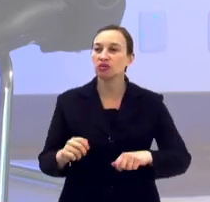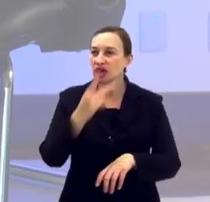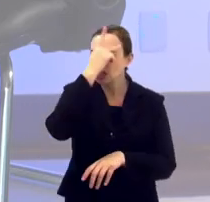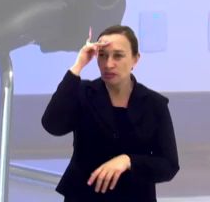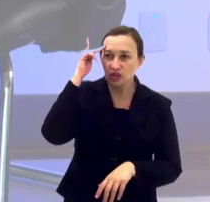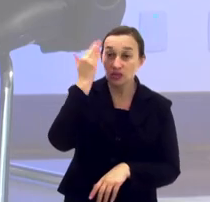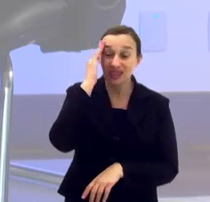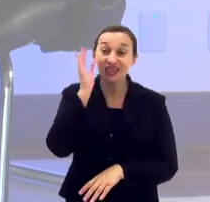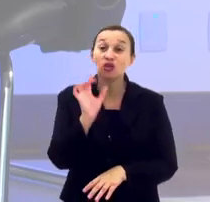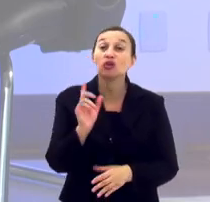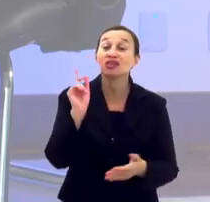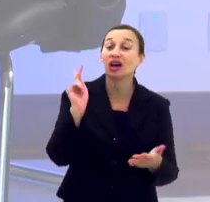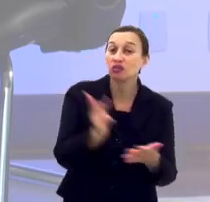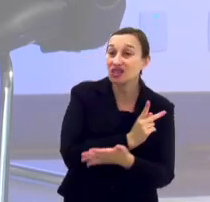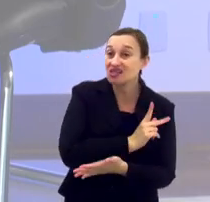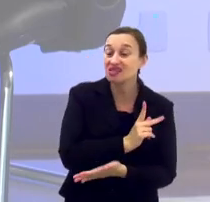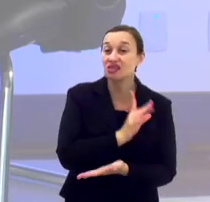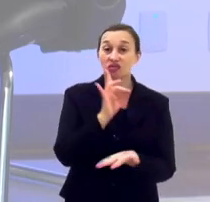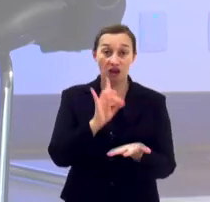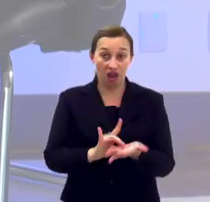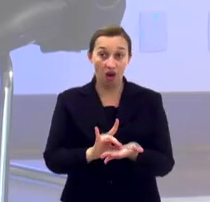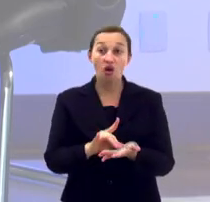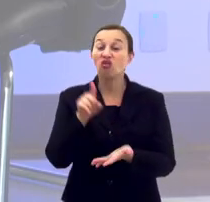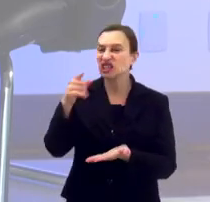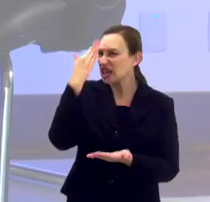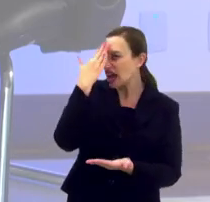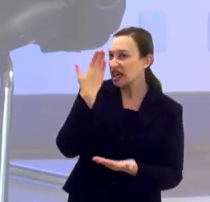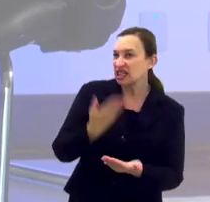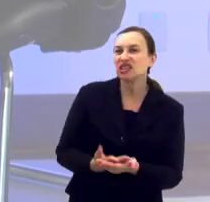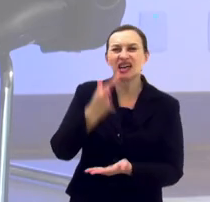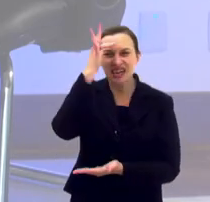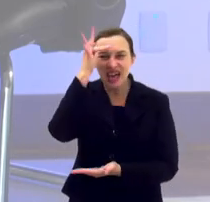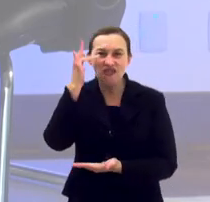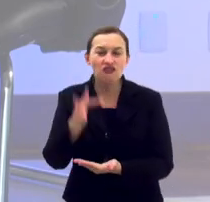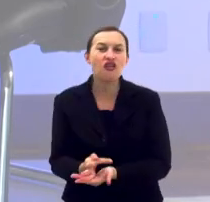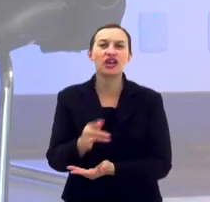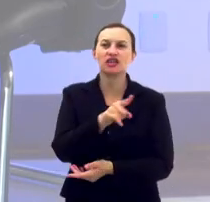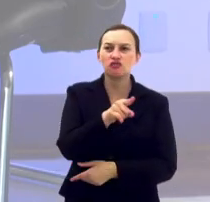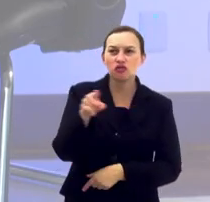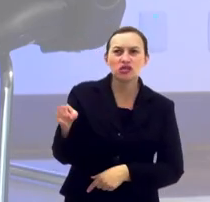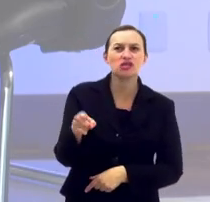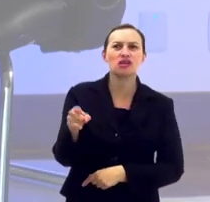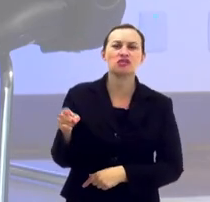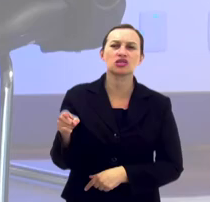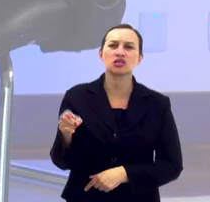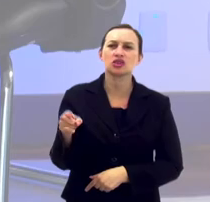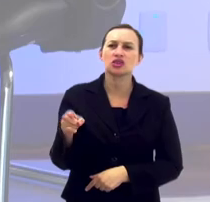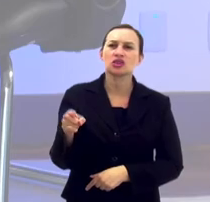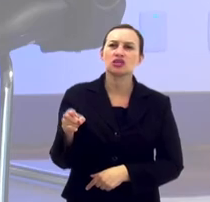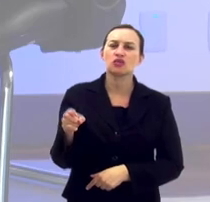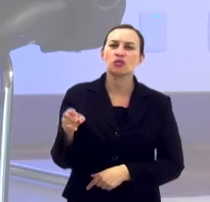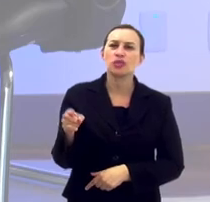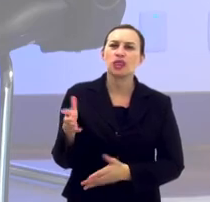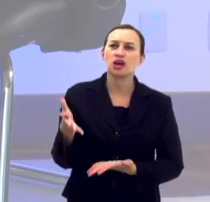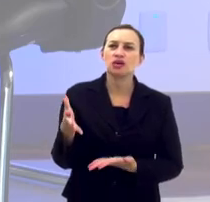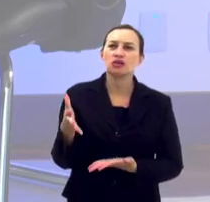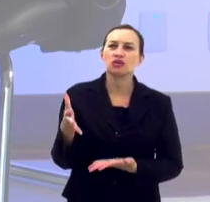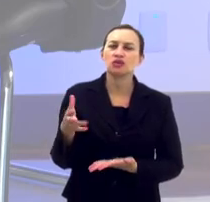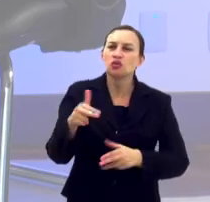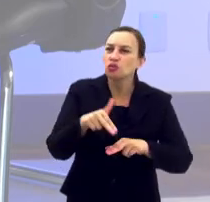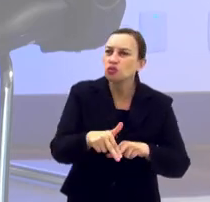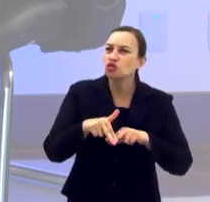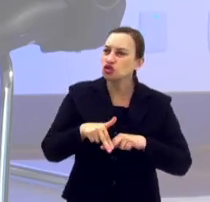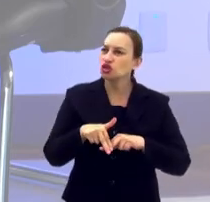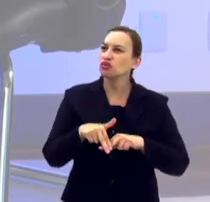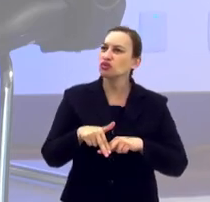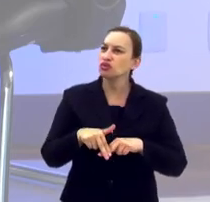pessoas entenderem o que estava acontecendo. Então, queima-se Você livros. acredita que a fé de vocês foi